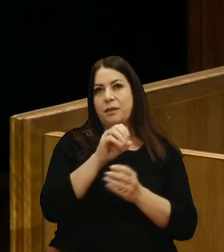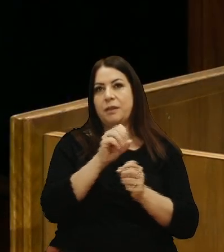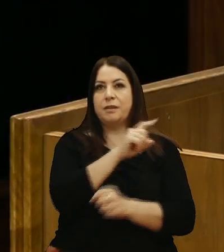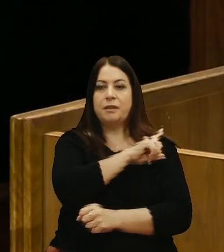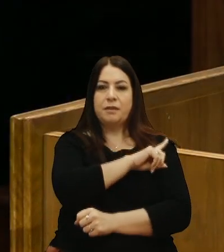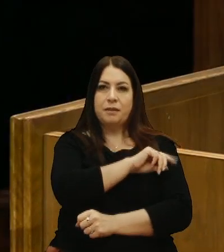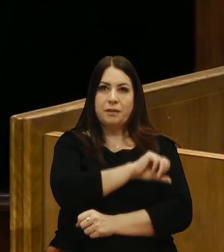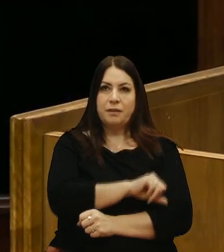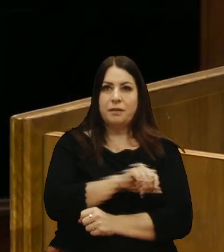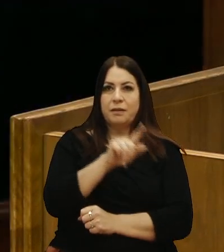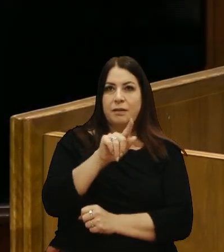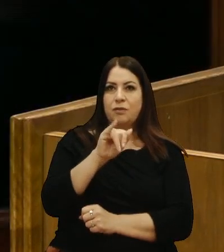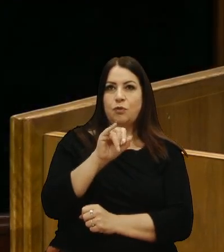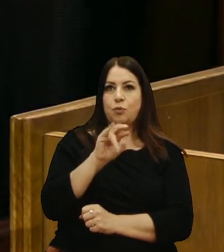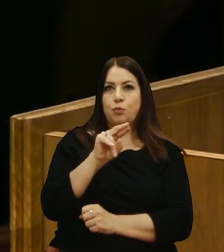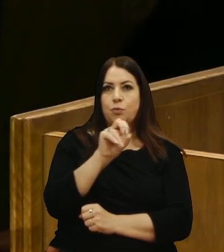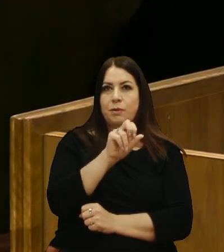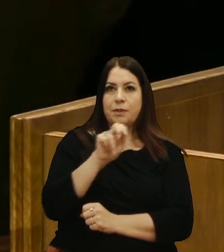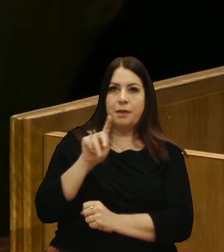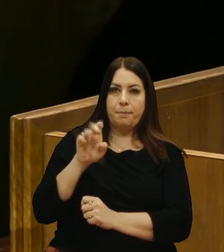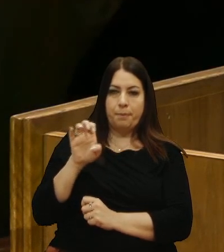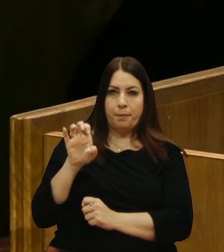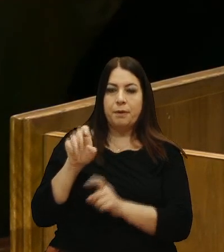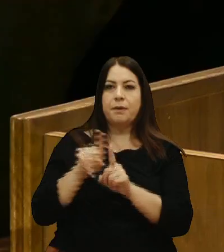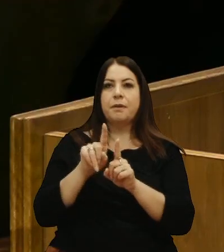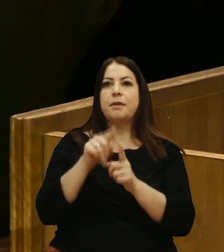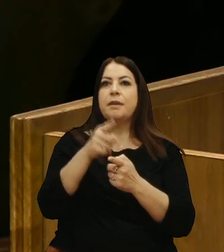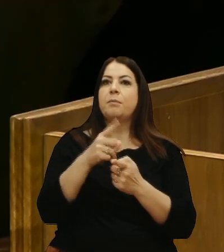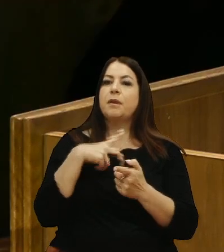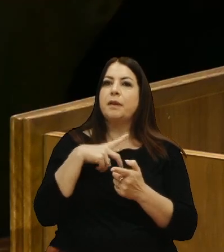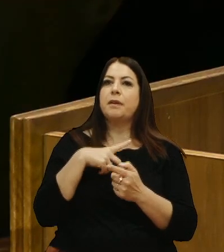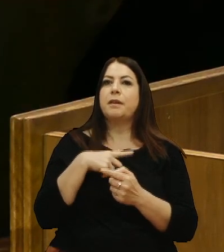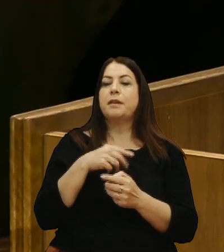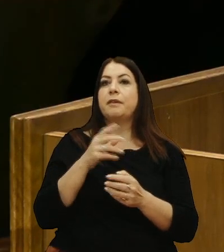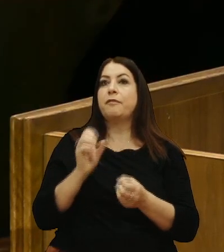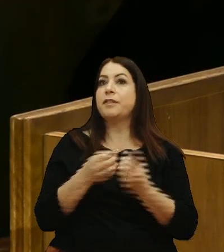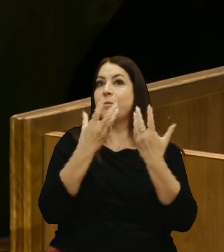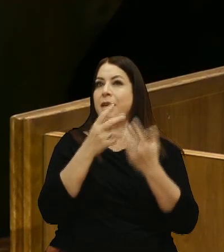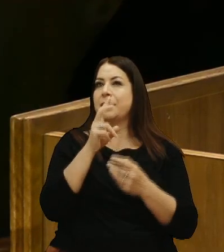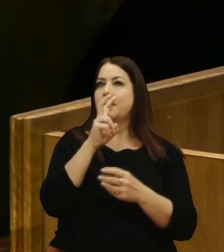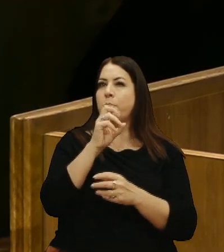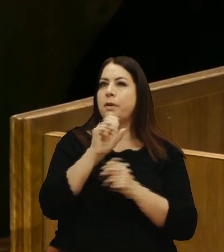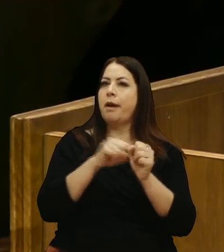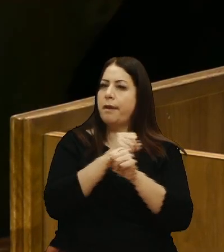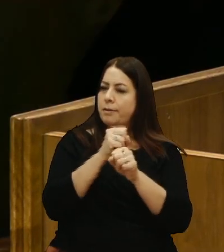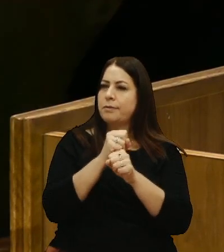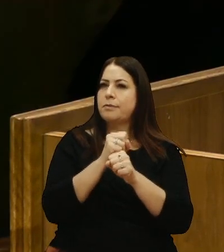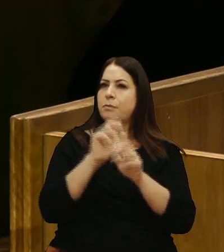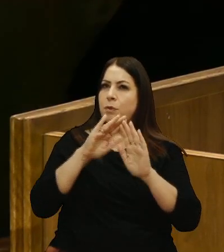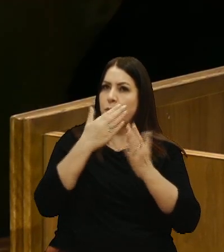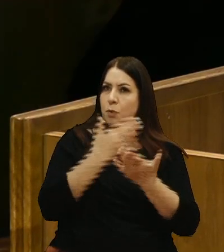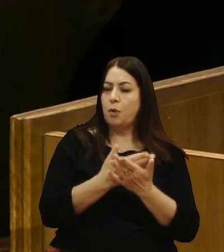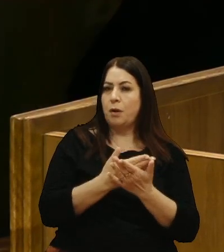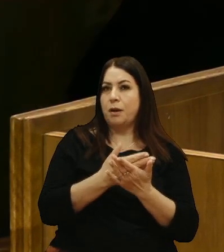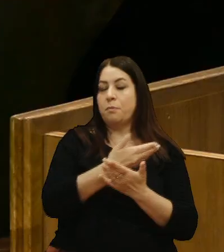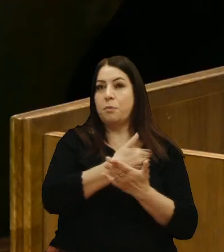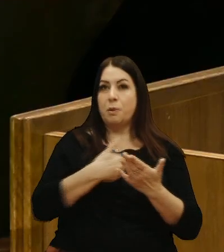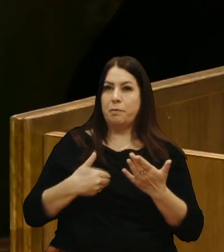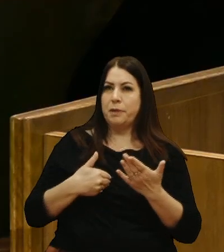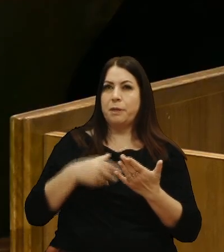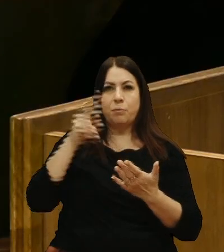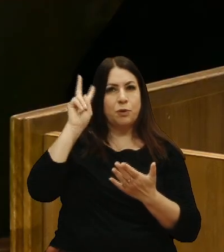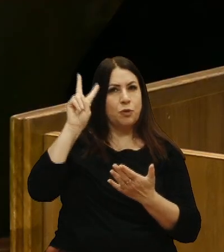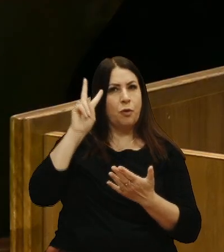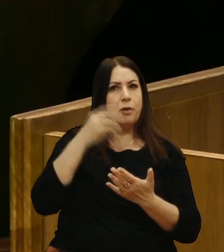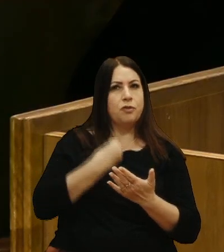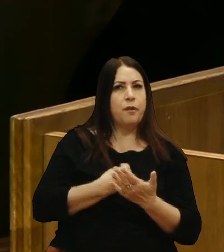Fundamental Giuseppe Garibaldi. Celebrar meio século de existência de uma escola pública é celebrar histórias de